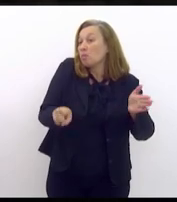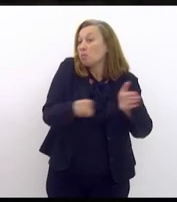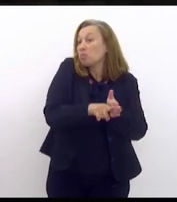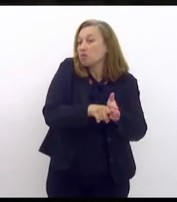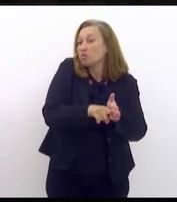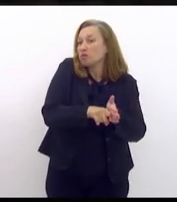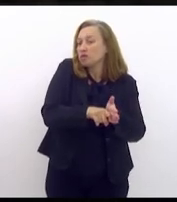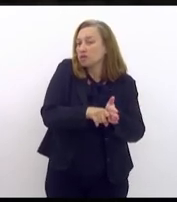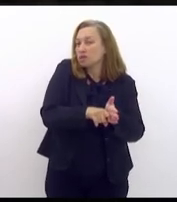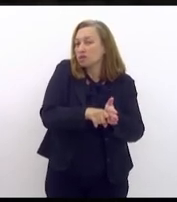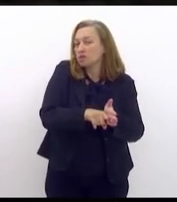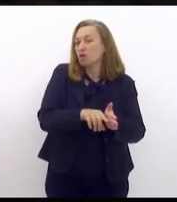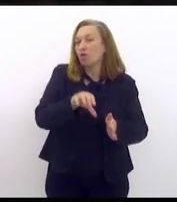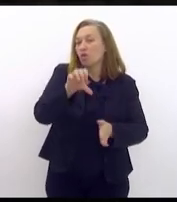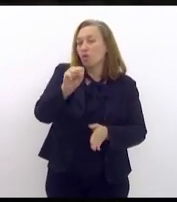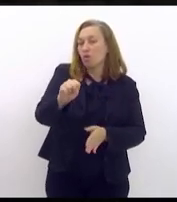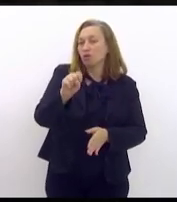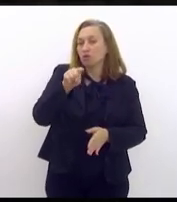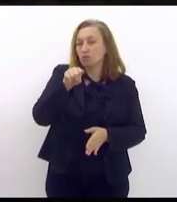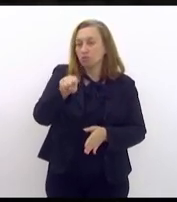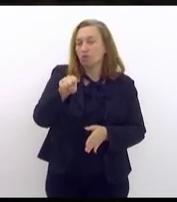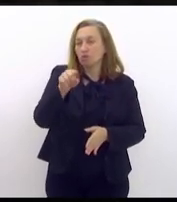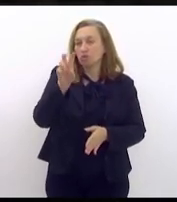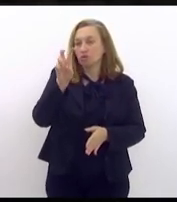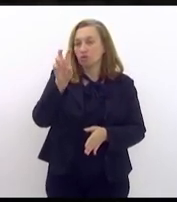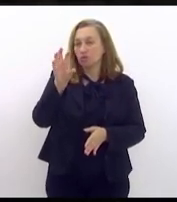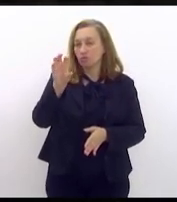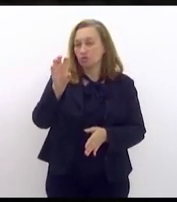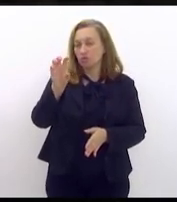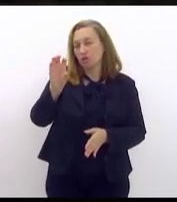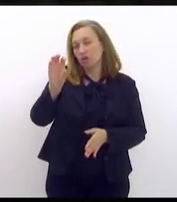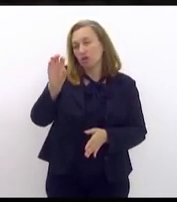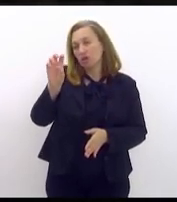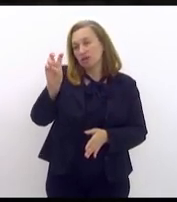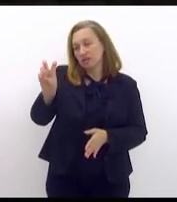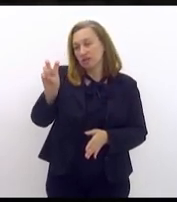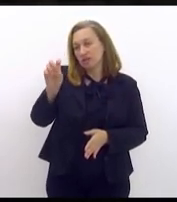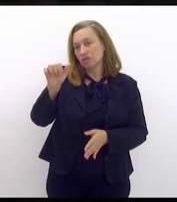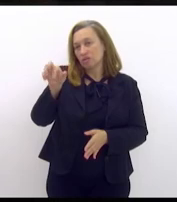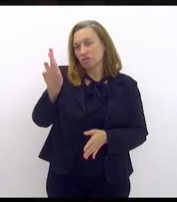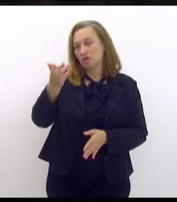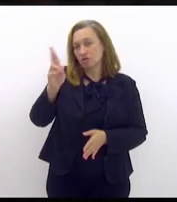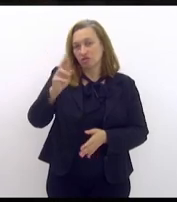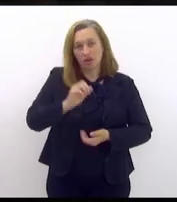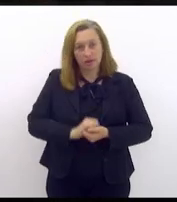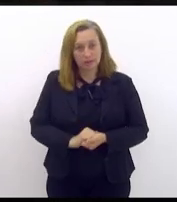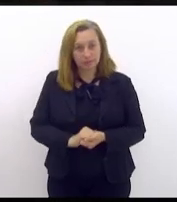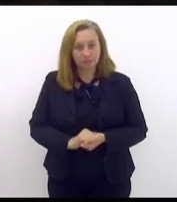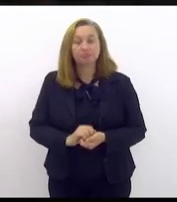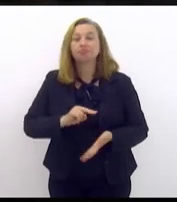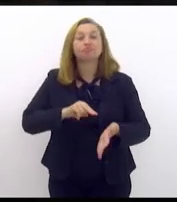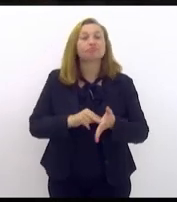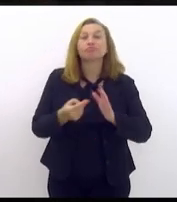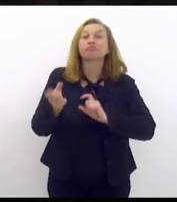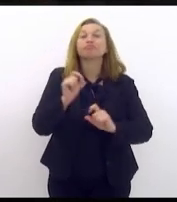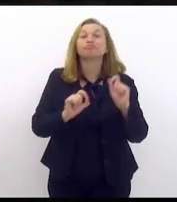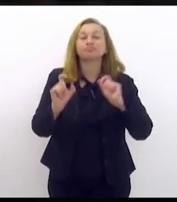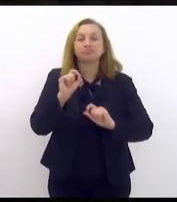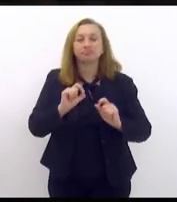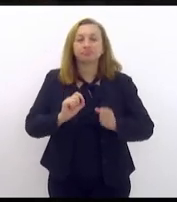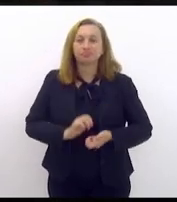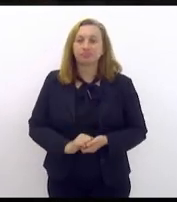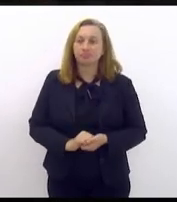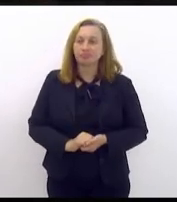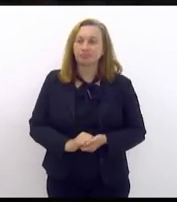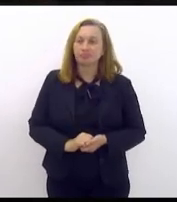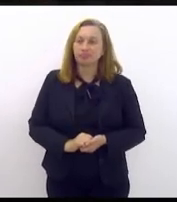na ordem de 8,5 bilhões de reais. Isto significa dizer